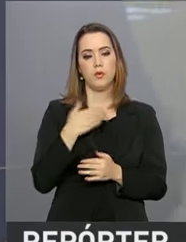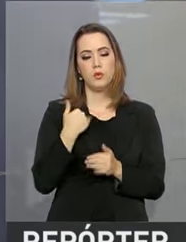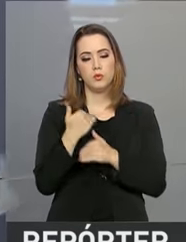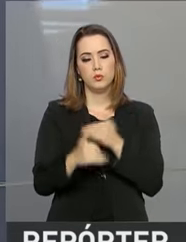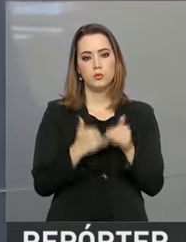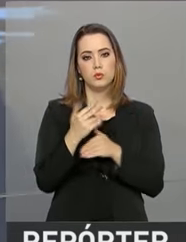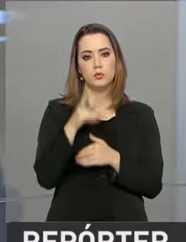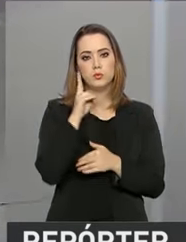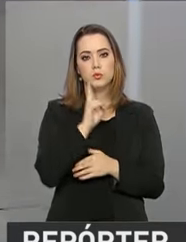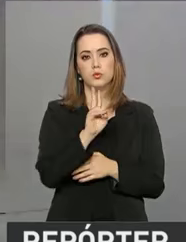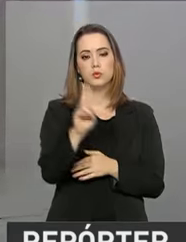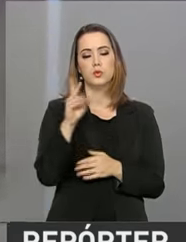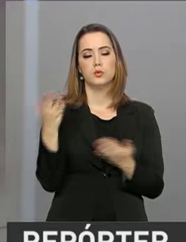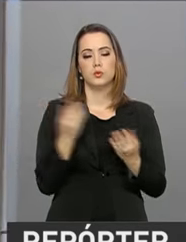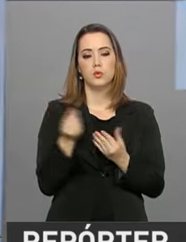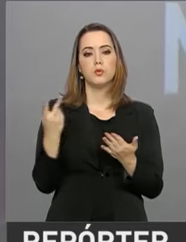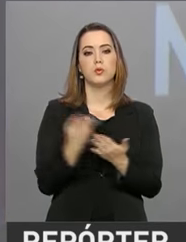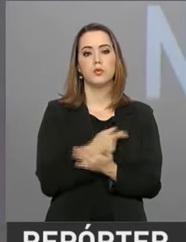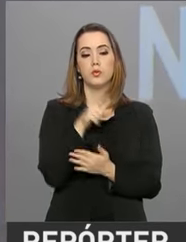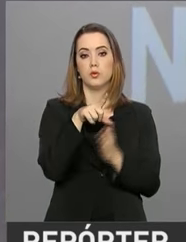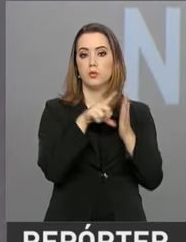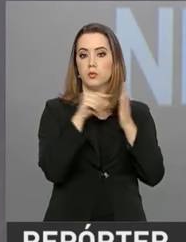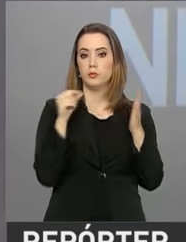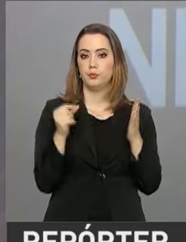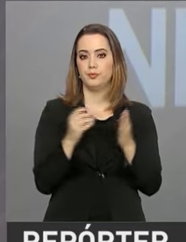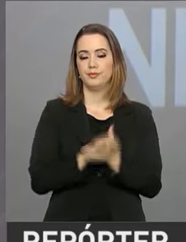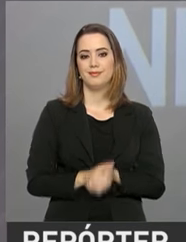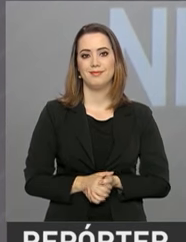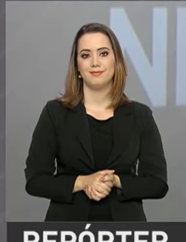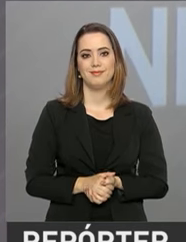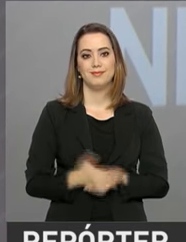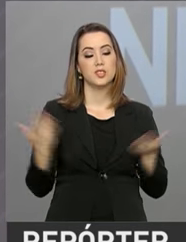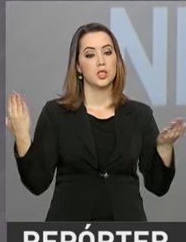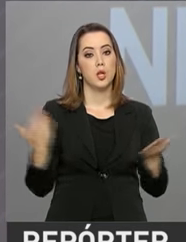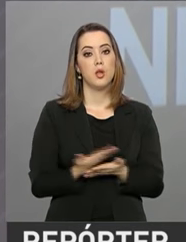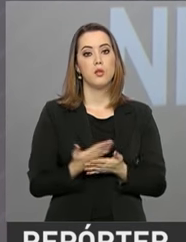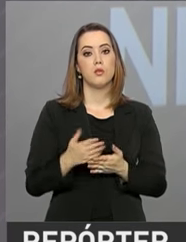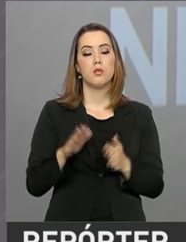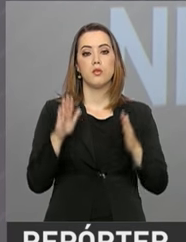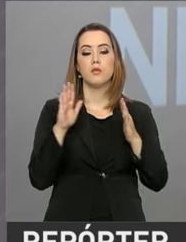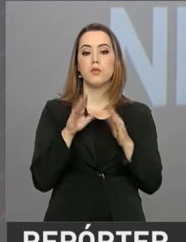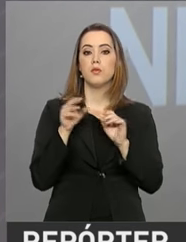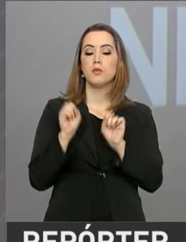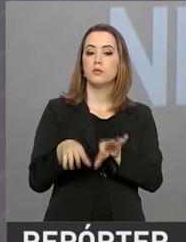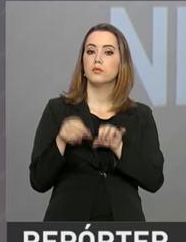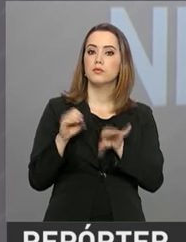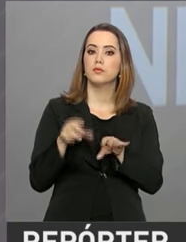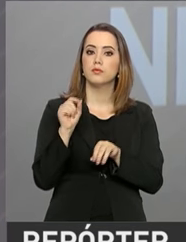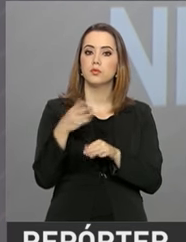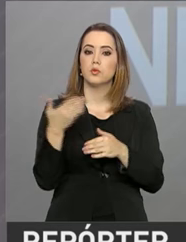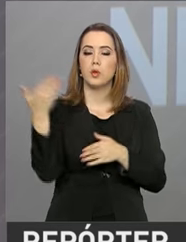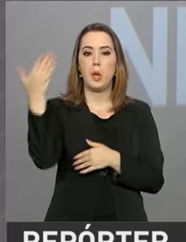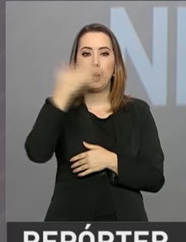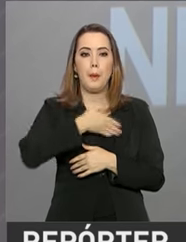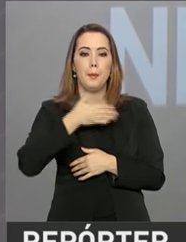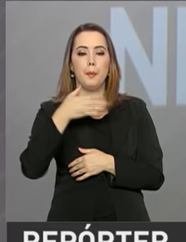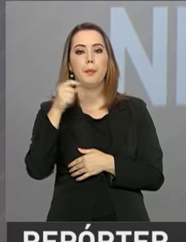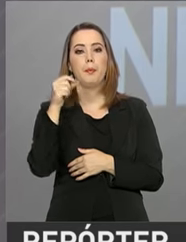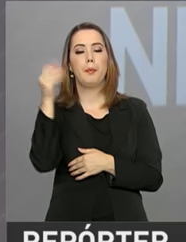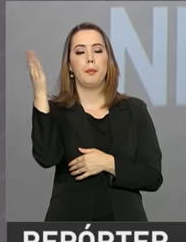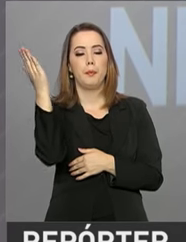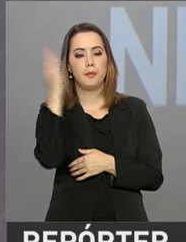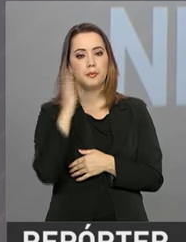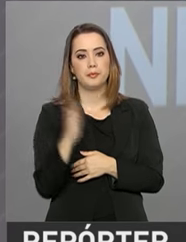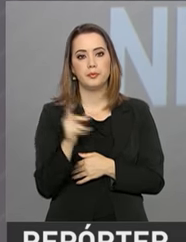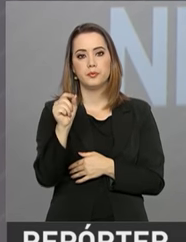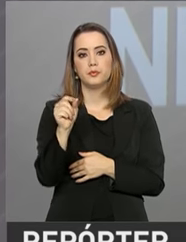Planalto acompanhando a movimentação por lá e agora a gente vai falar de educação a provinha Brasil que avalia o aprendizado de Português e